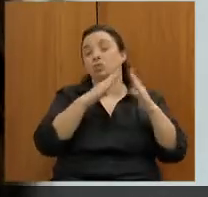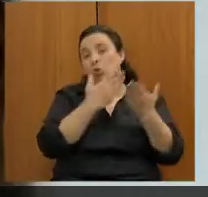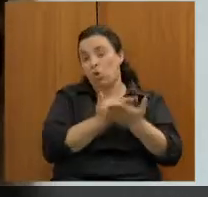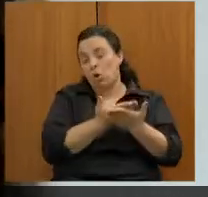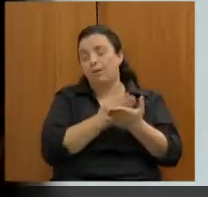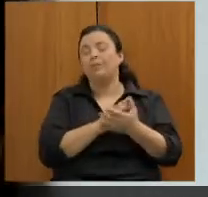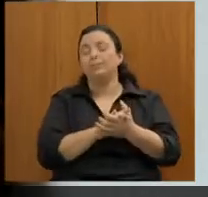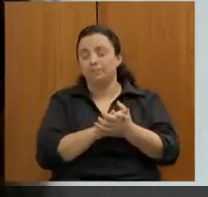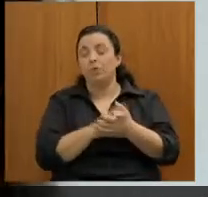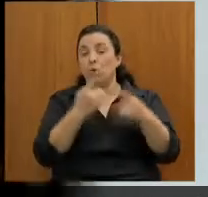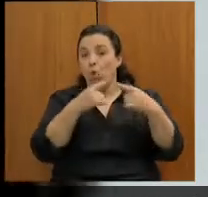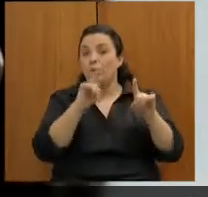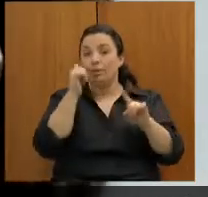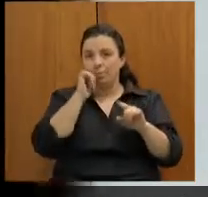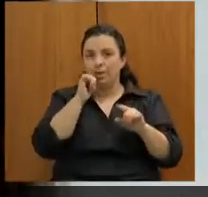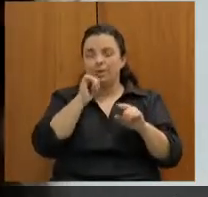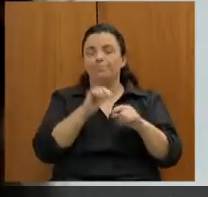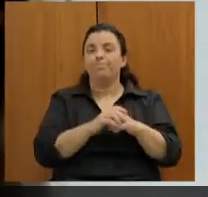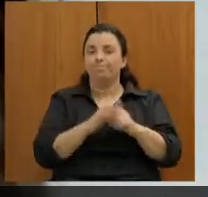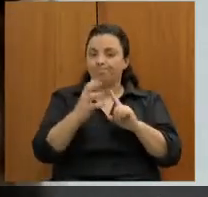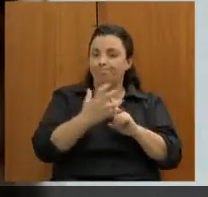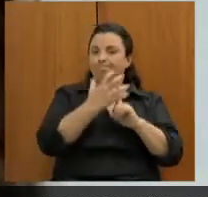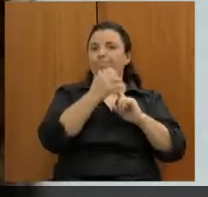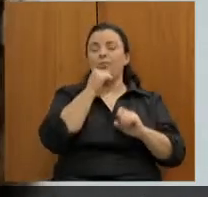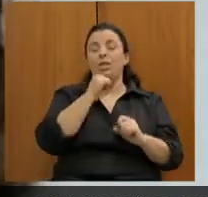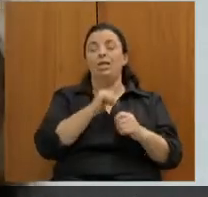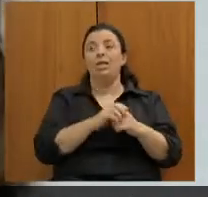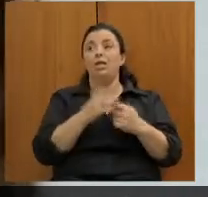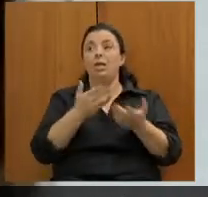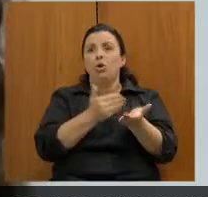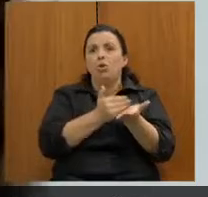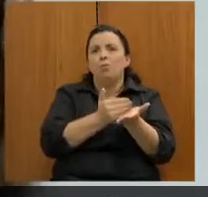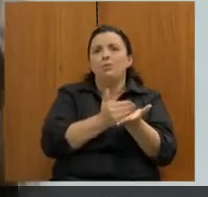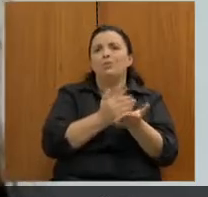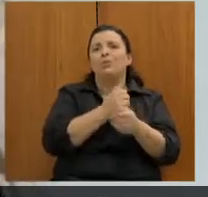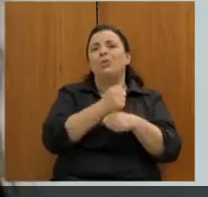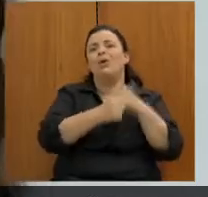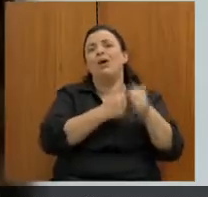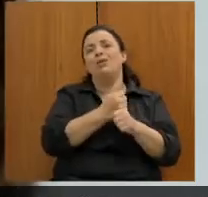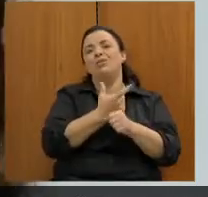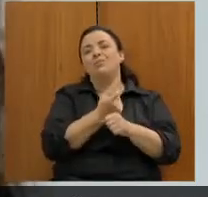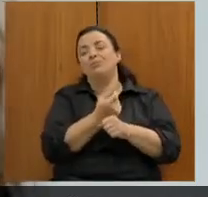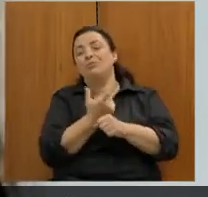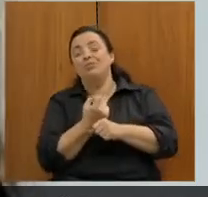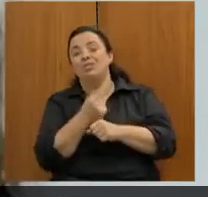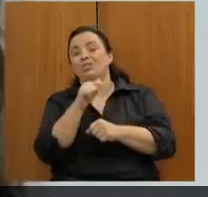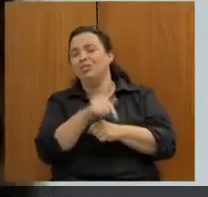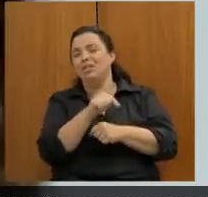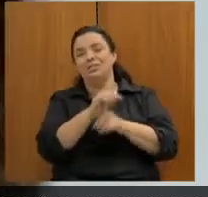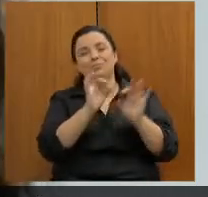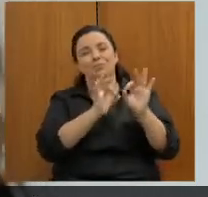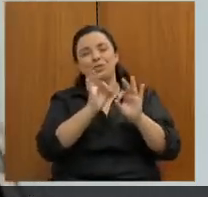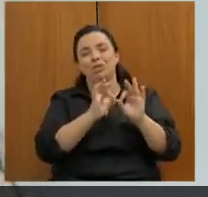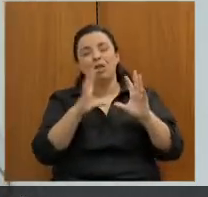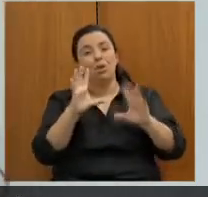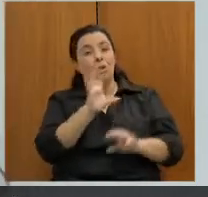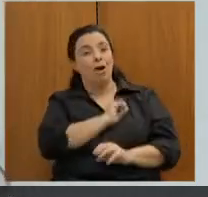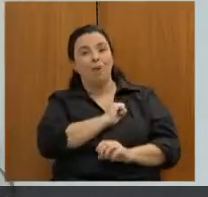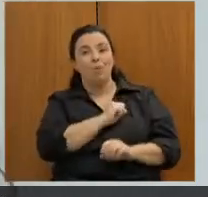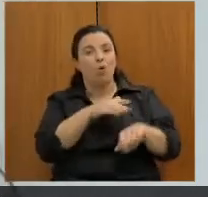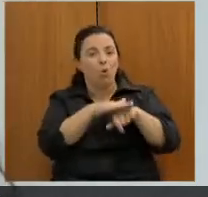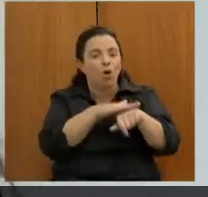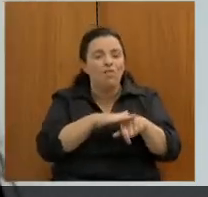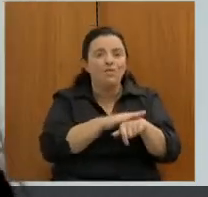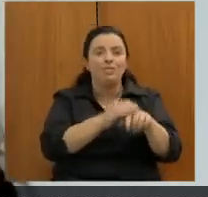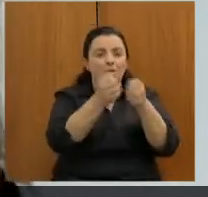ano de 2019 2020 início né E que é o projeto que eu sou apaixonada falar com crianças falar com